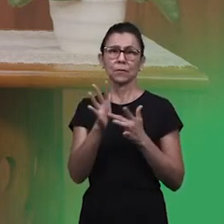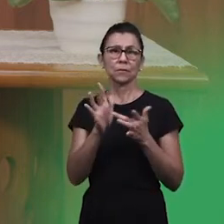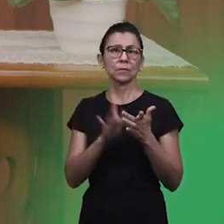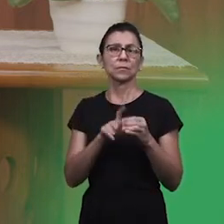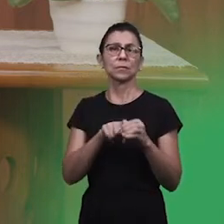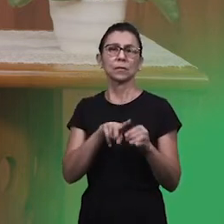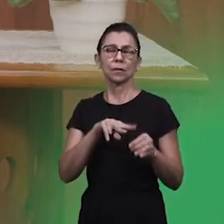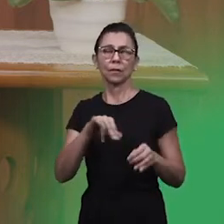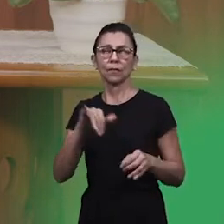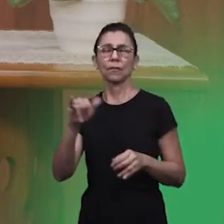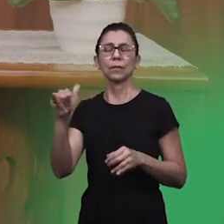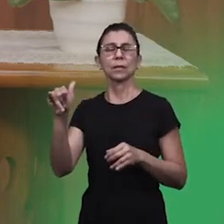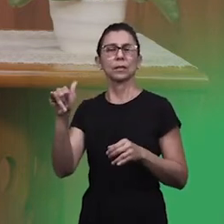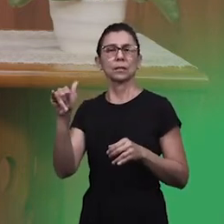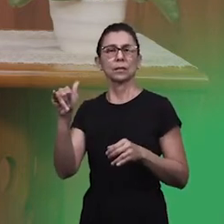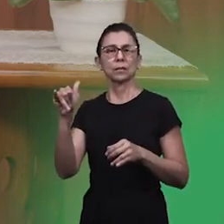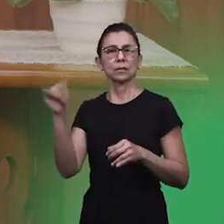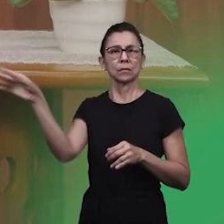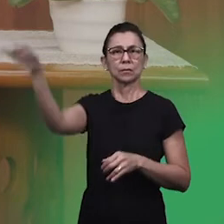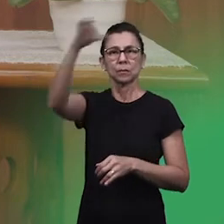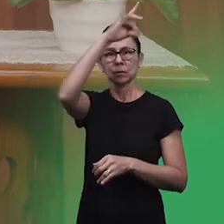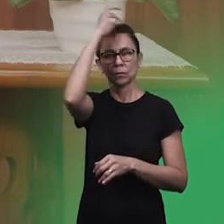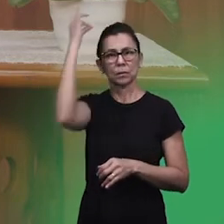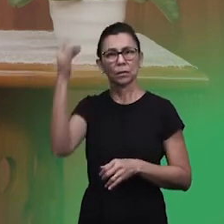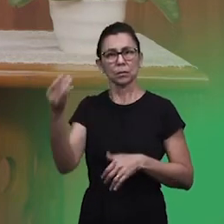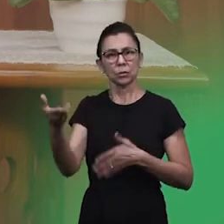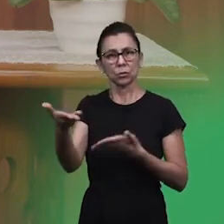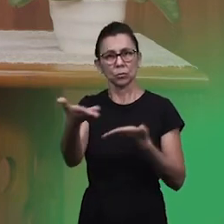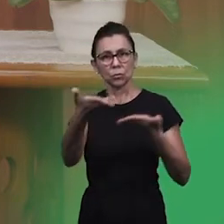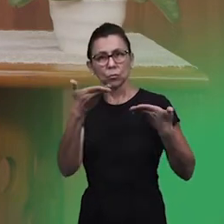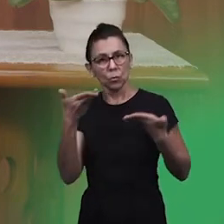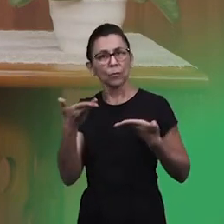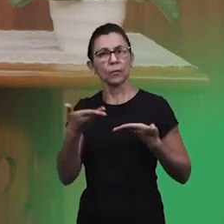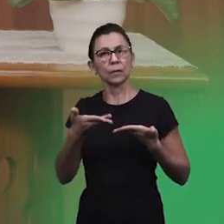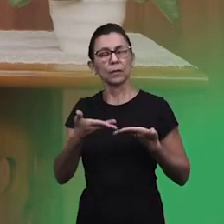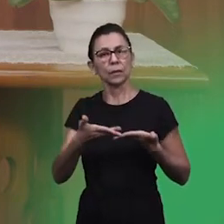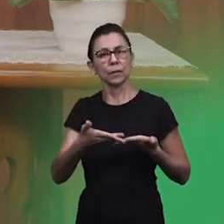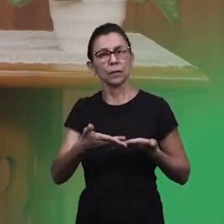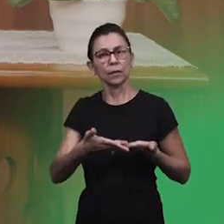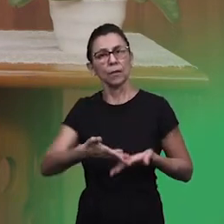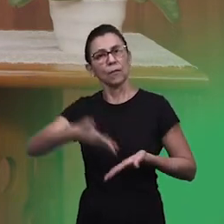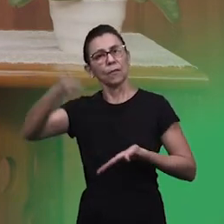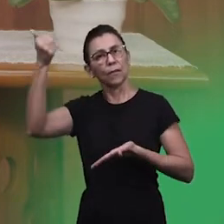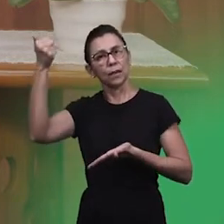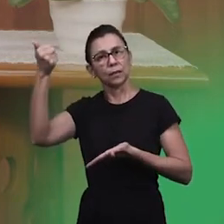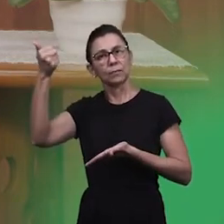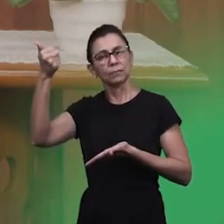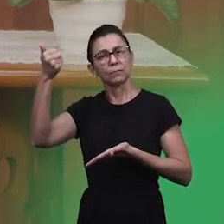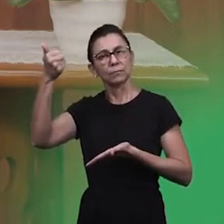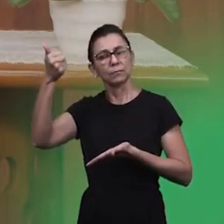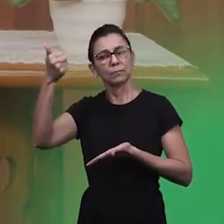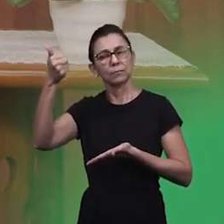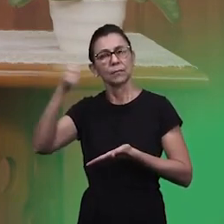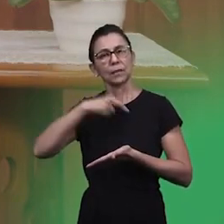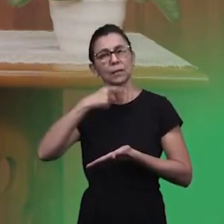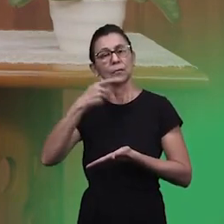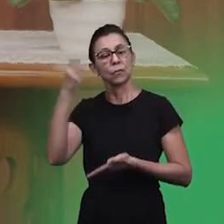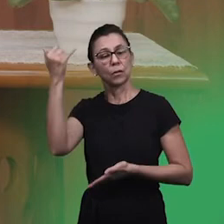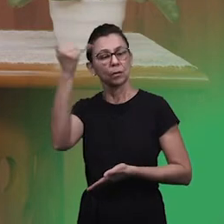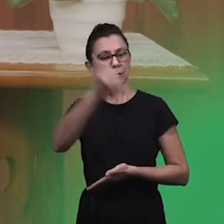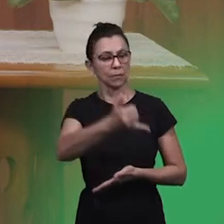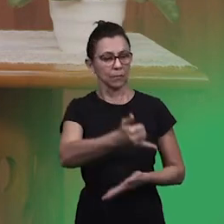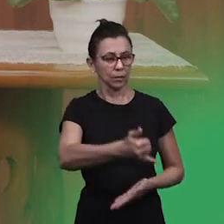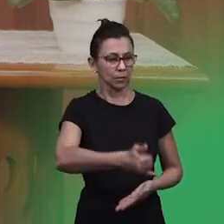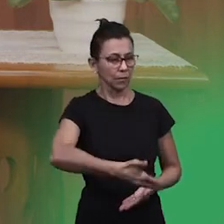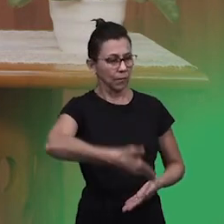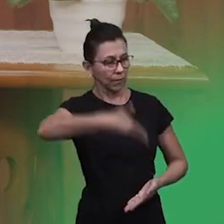Há uma voz de trombeta que te convida, sobe aqui. O texto que nós lemos diz o seguinte, que esta voz disse a ele, sobe